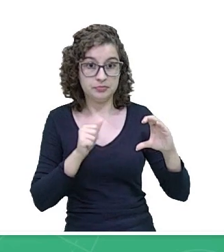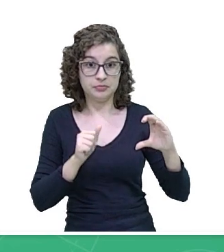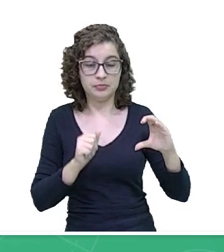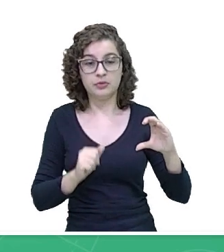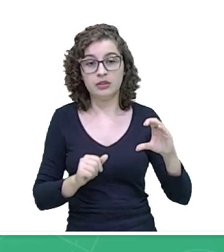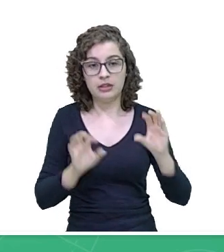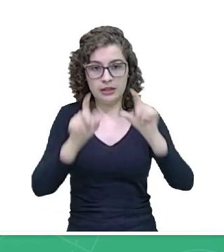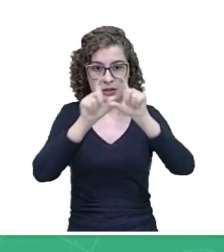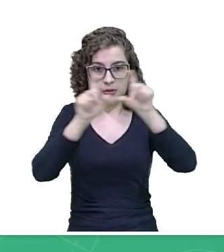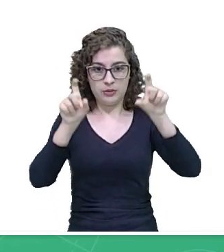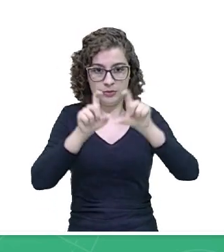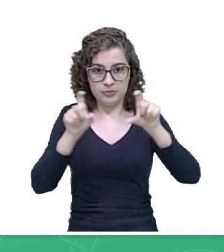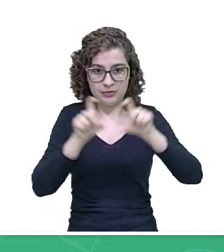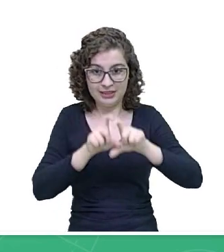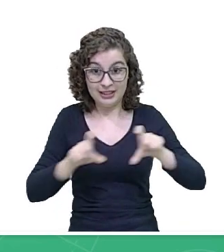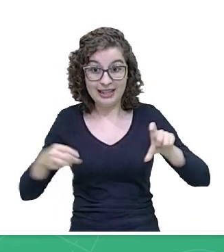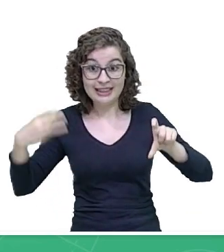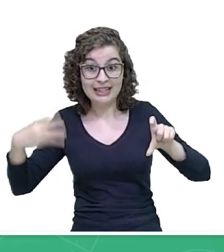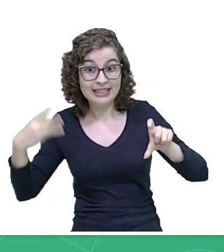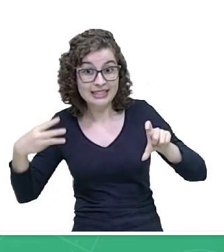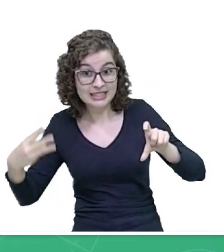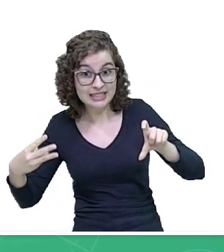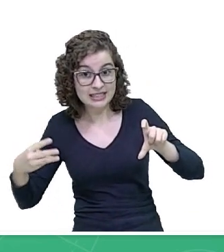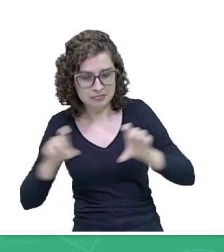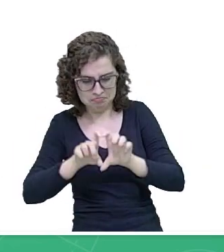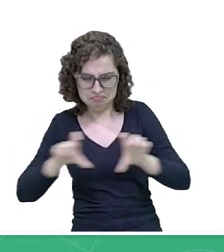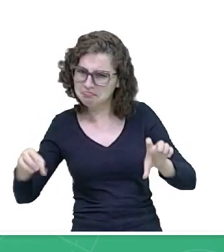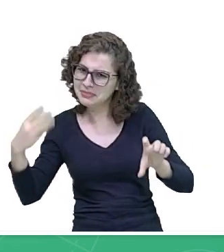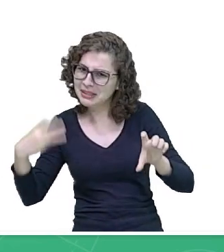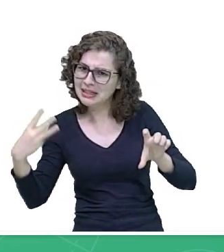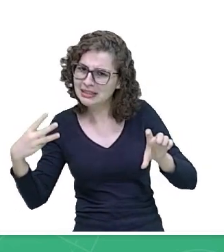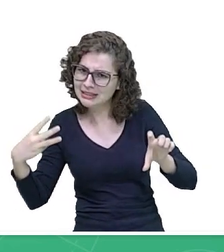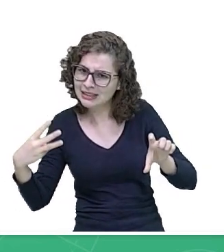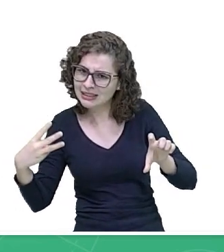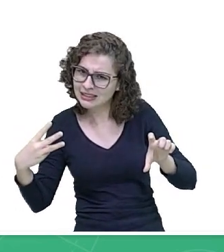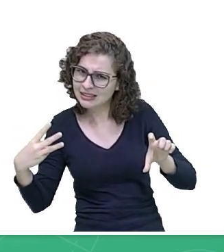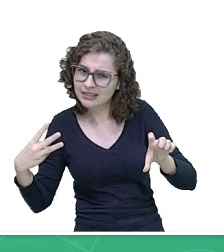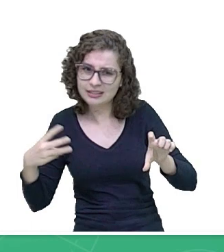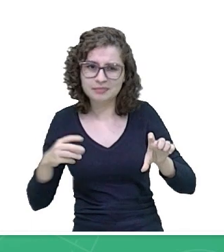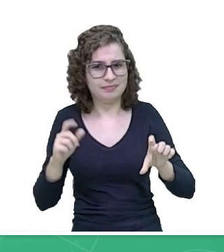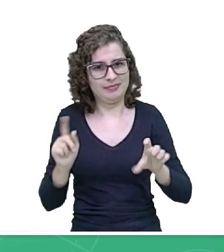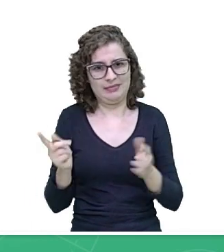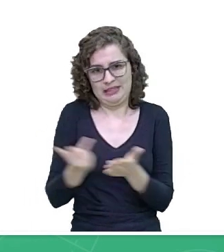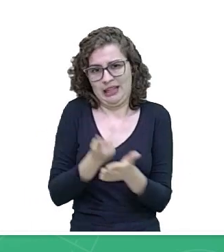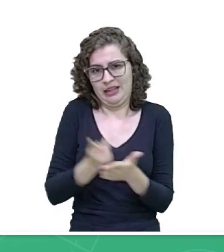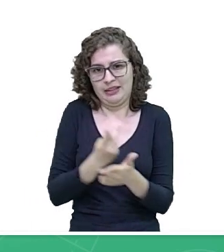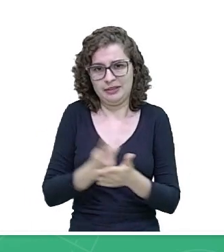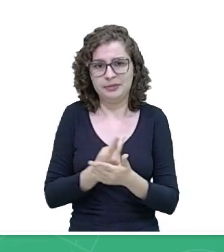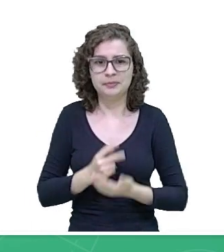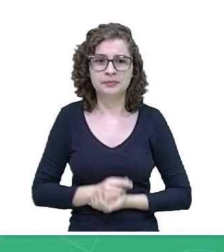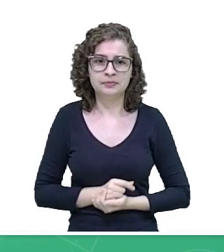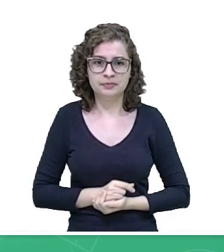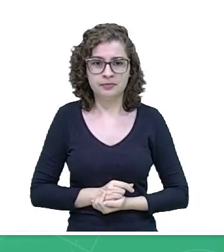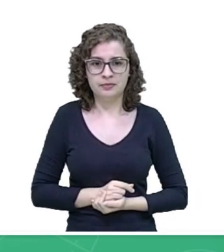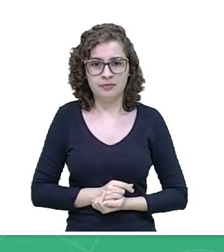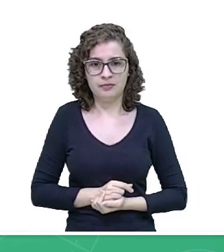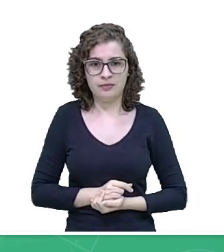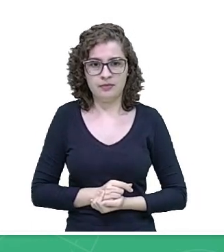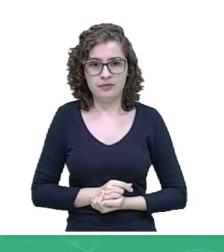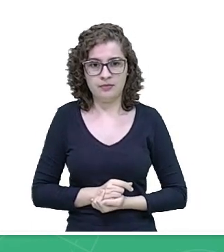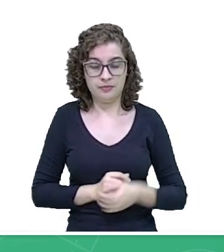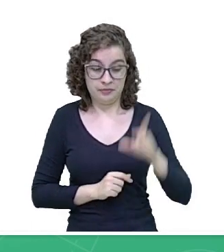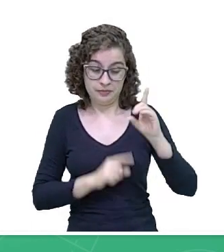a segunda linha. Ou melhor, terceira linha, perdão. Não é terceira linha, né? Então, aqui também é falsa. Letra